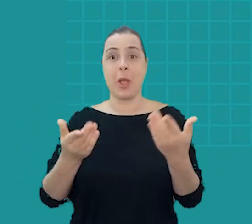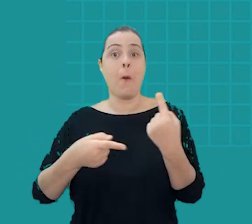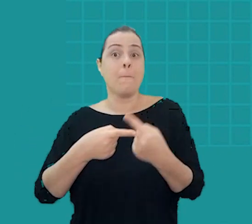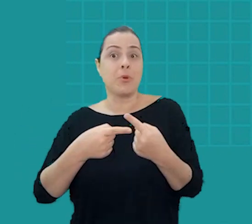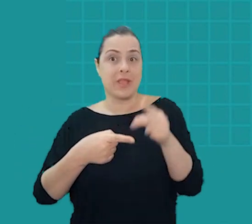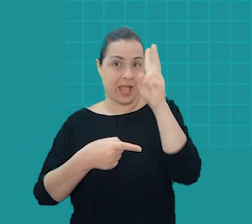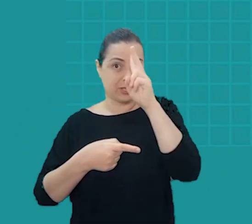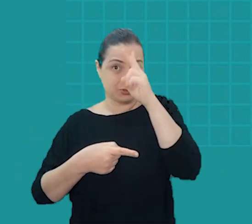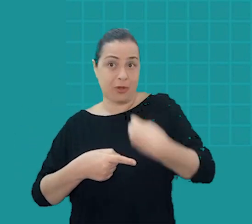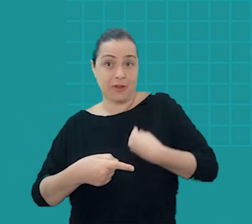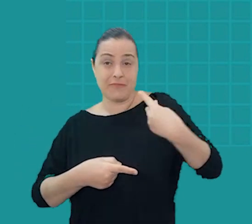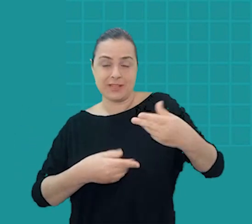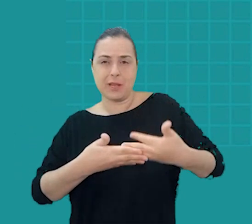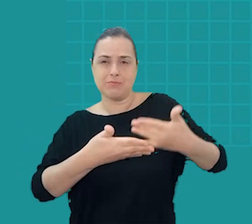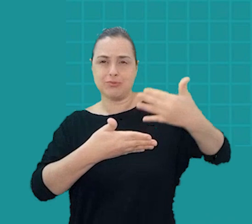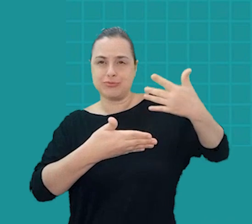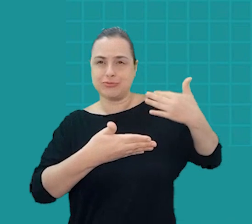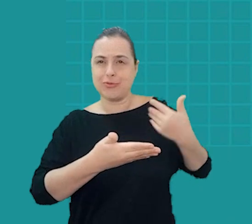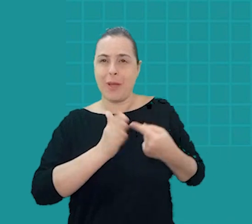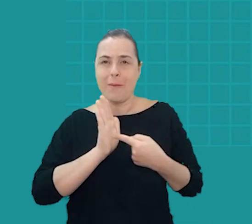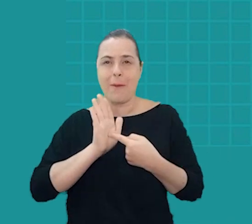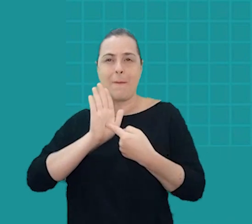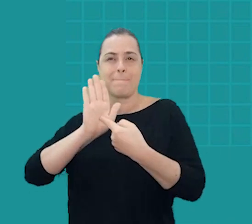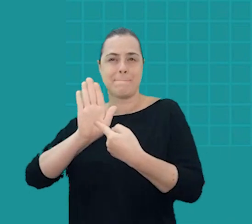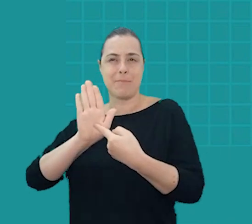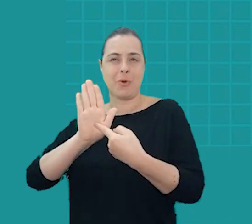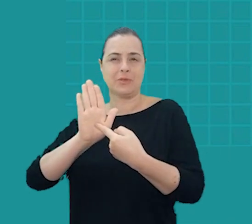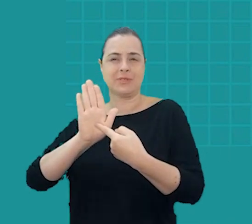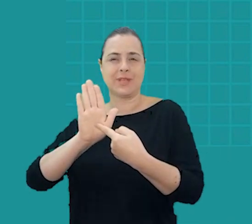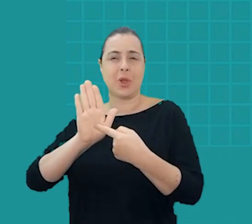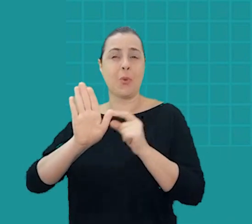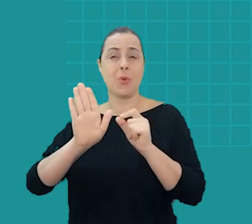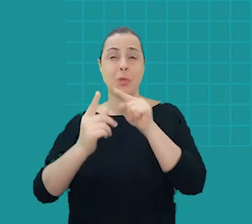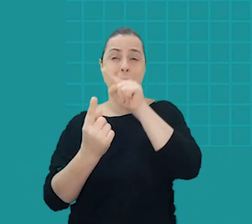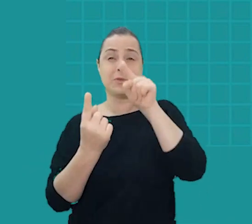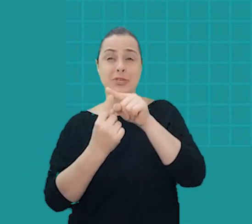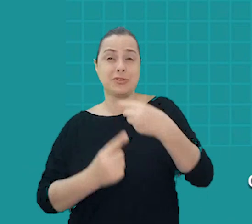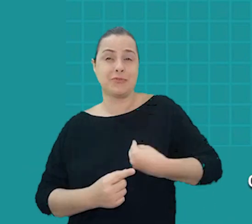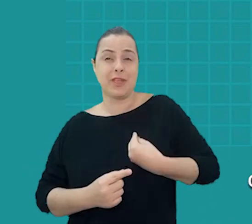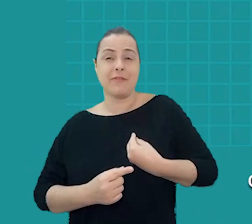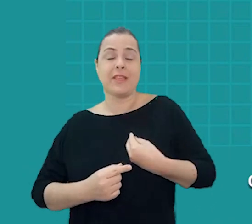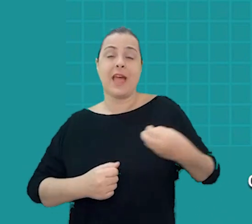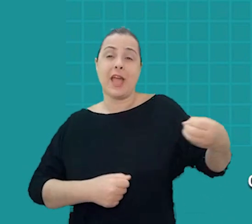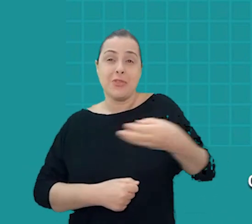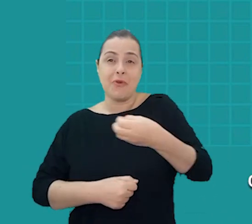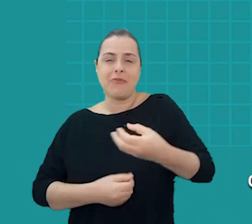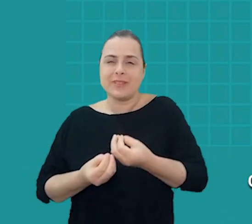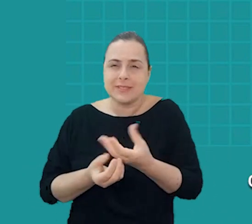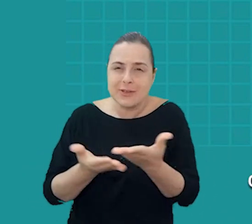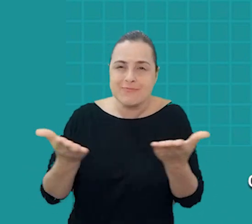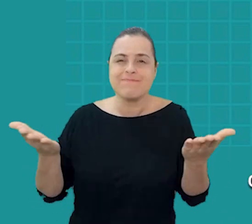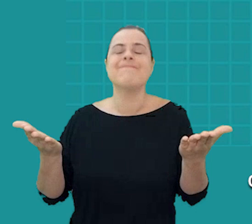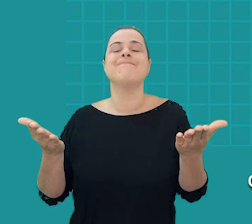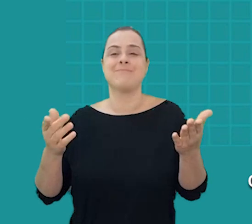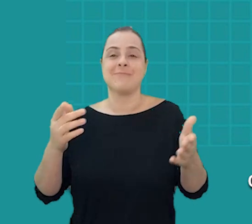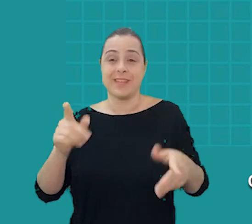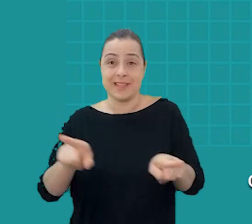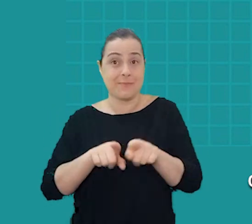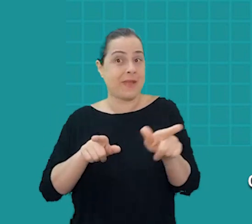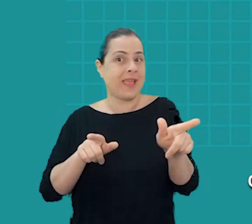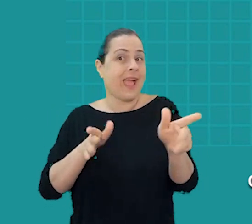dele traduz esse propósito da vida dele de trazer inovação, trazer acessibilidade, né, como